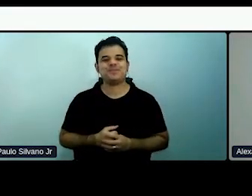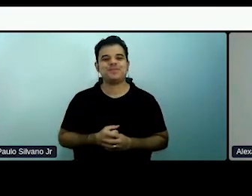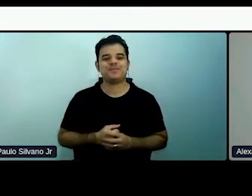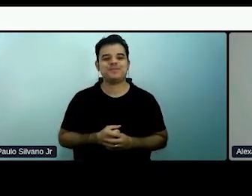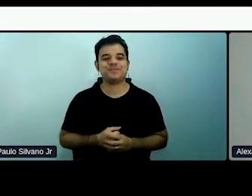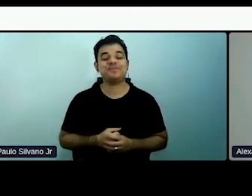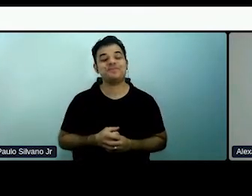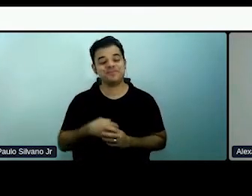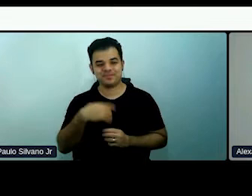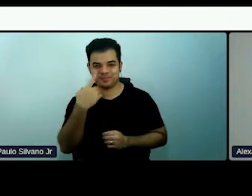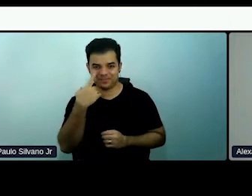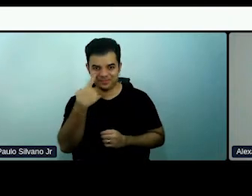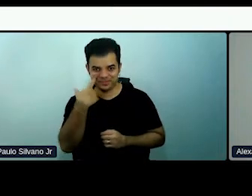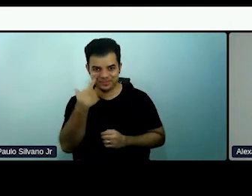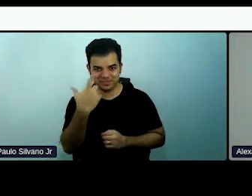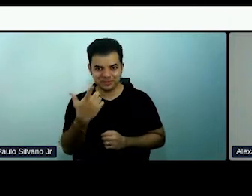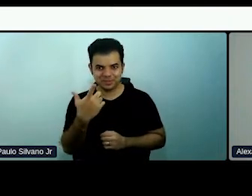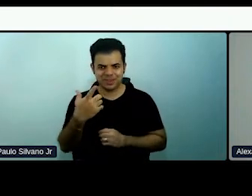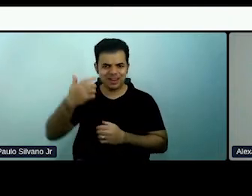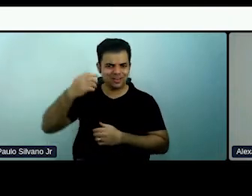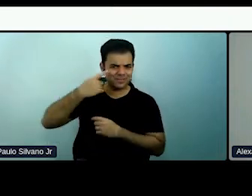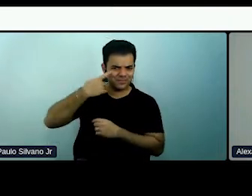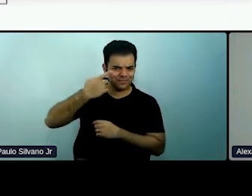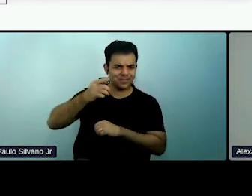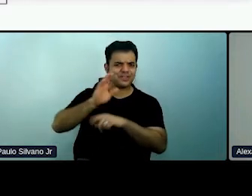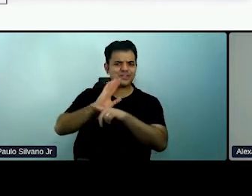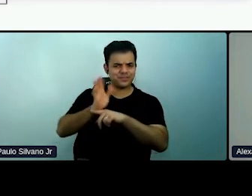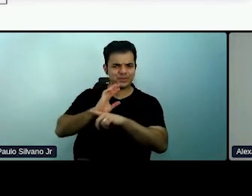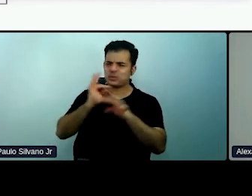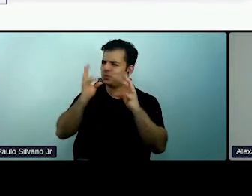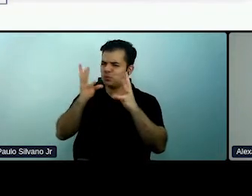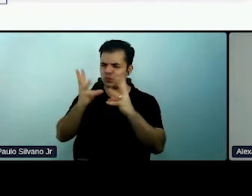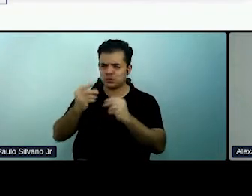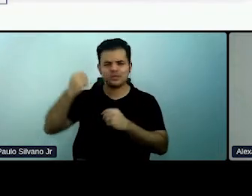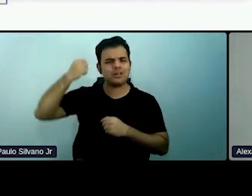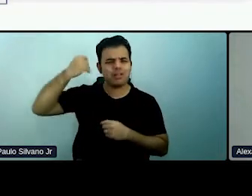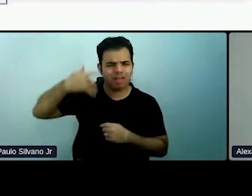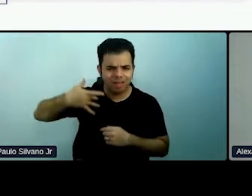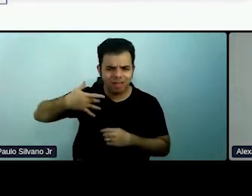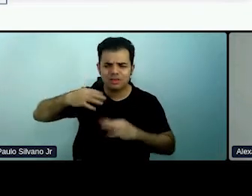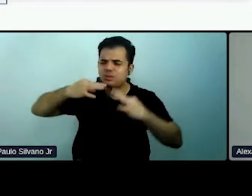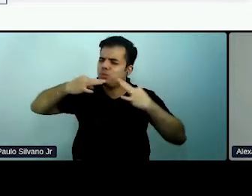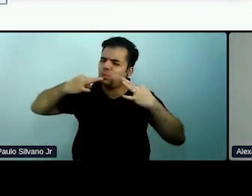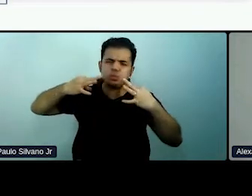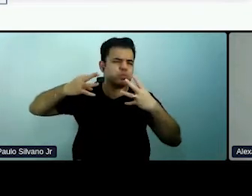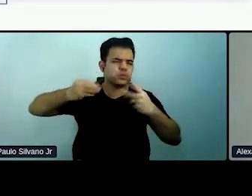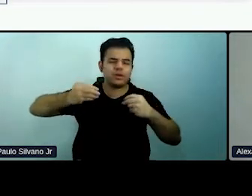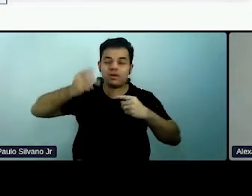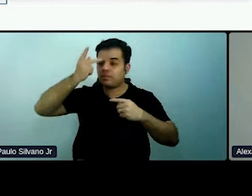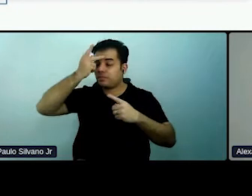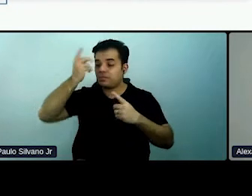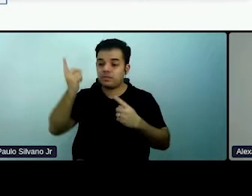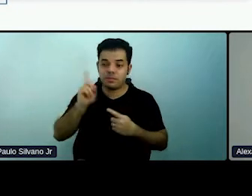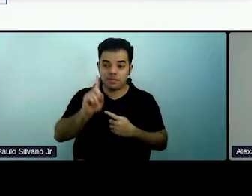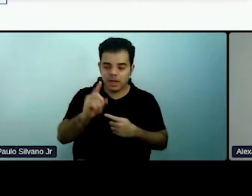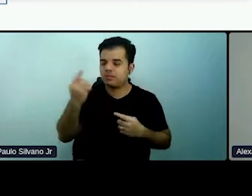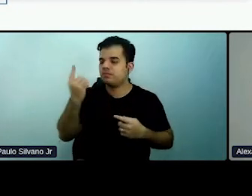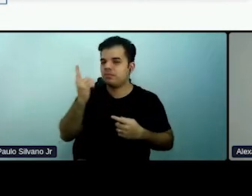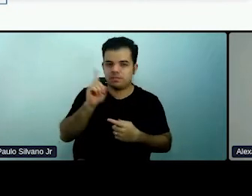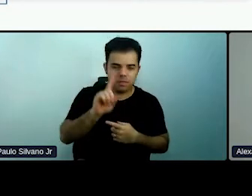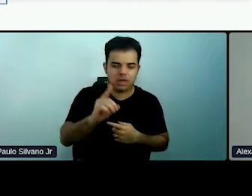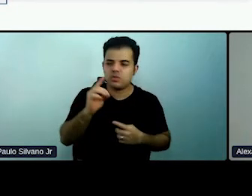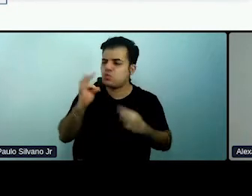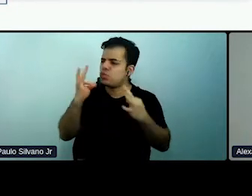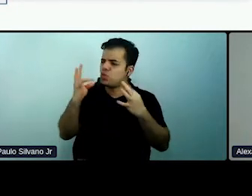E isso que a Ana comentou no vídeo de todo mundo que fosse falar, do pessoal que estava participando, né, do onboarding, todo